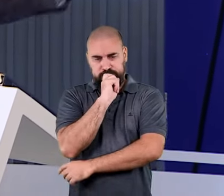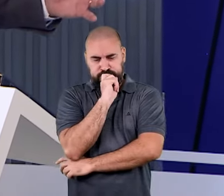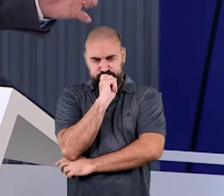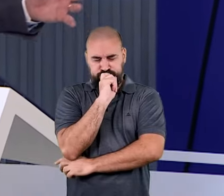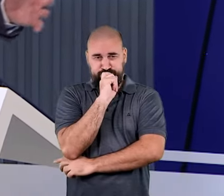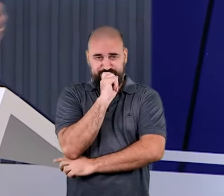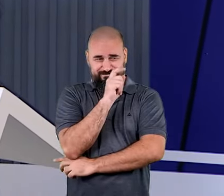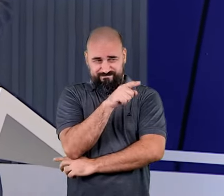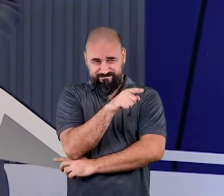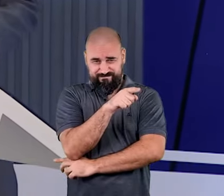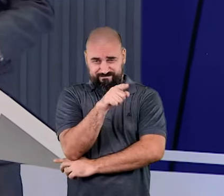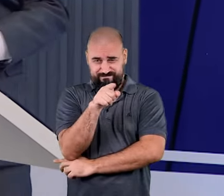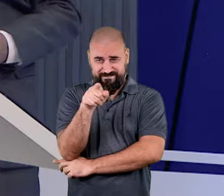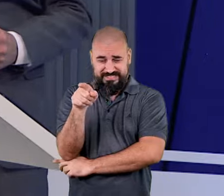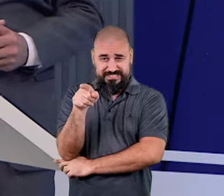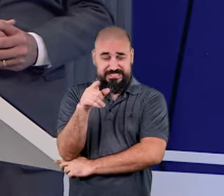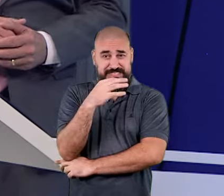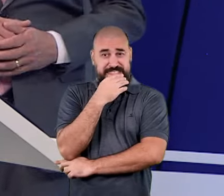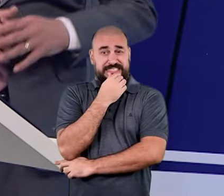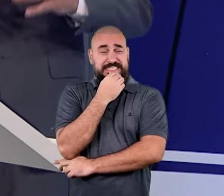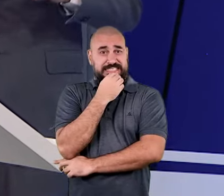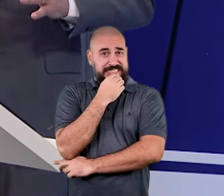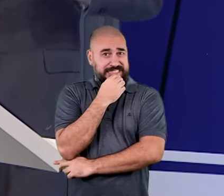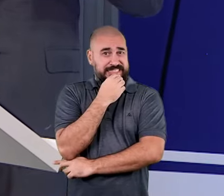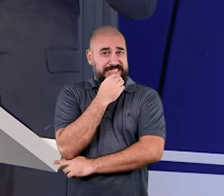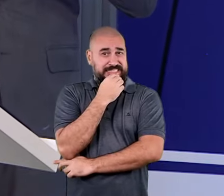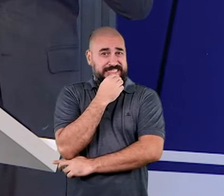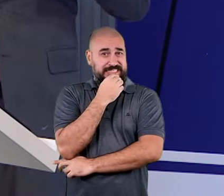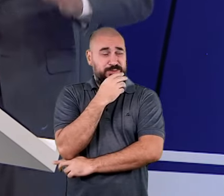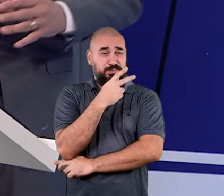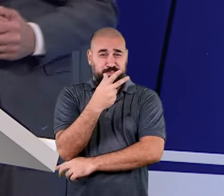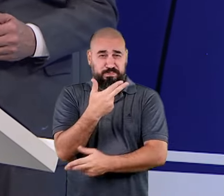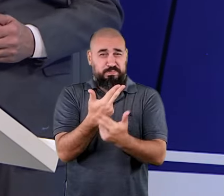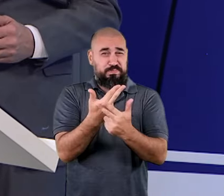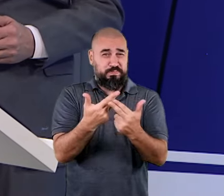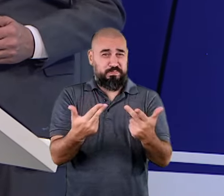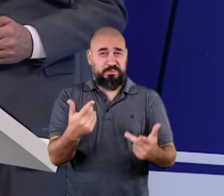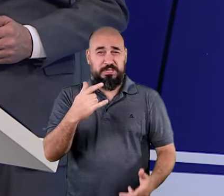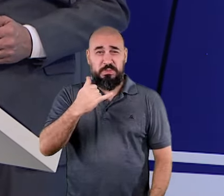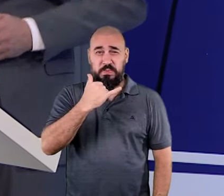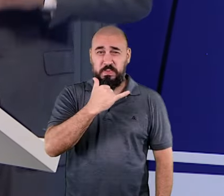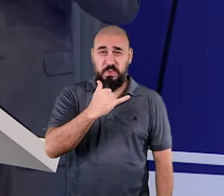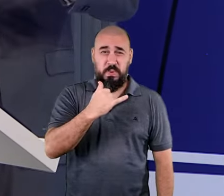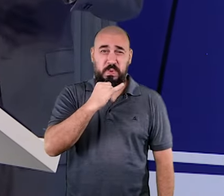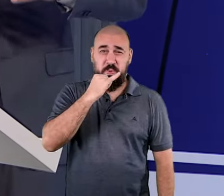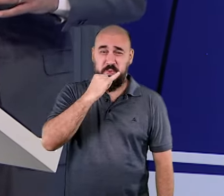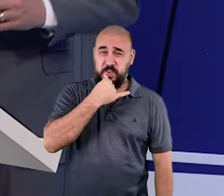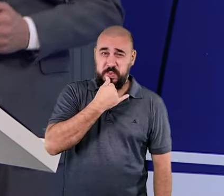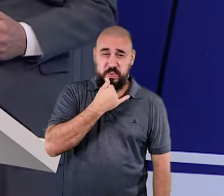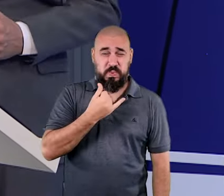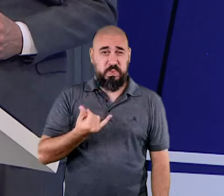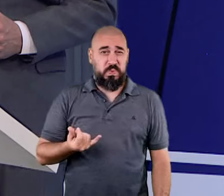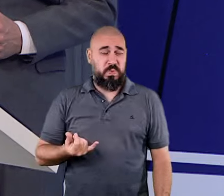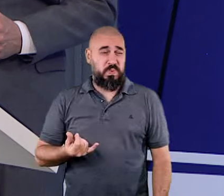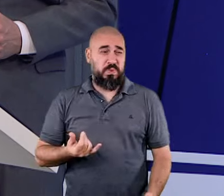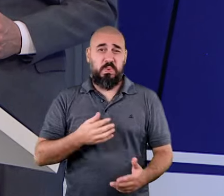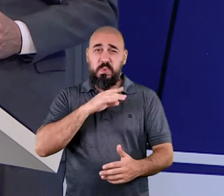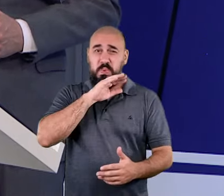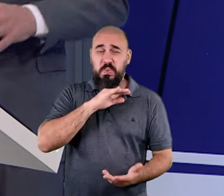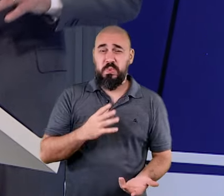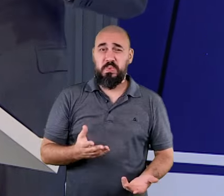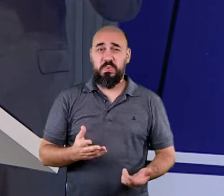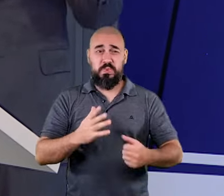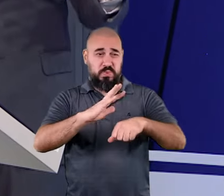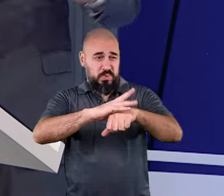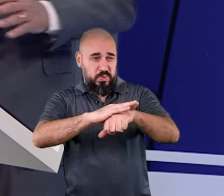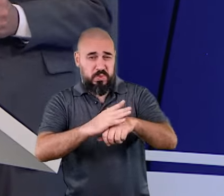tantas notícias trágicas, há tantas pessoas sofrendo, há gente com medo.